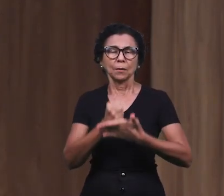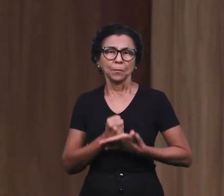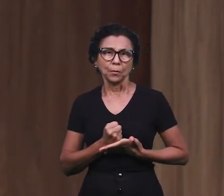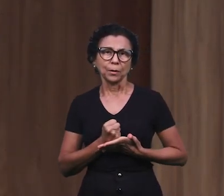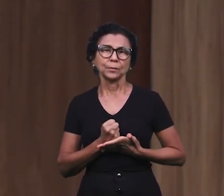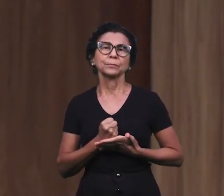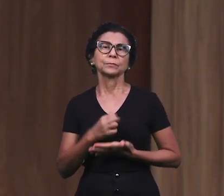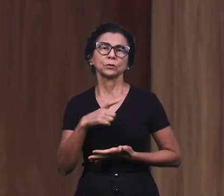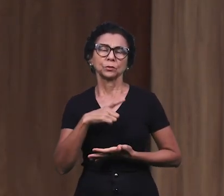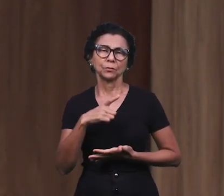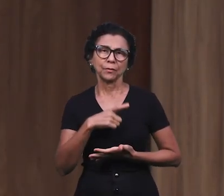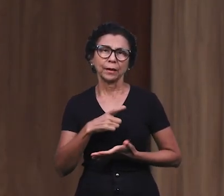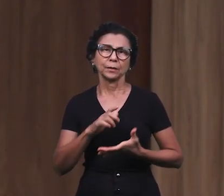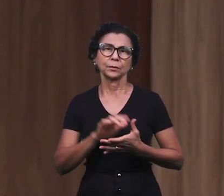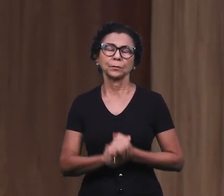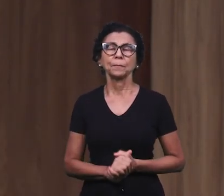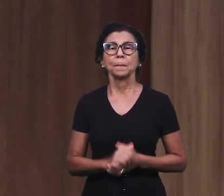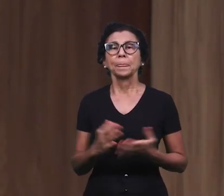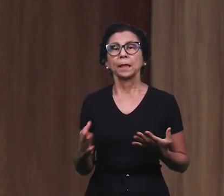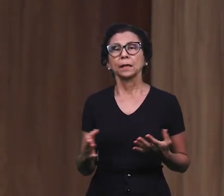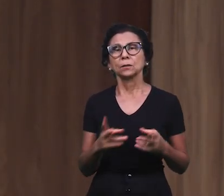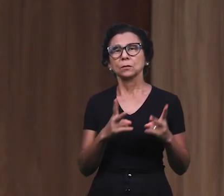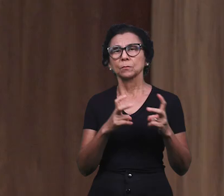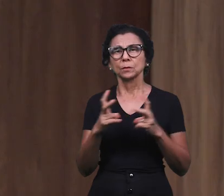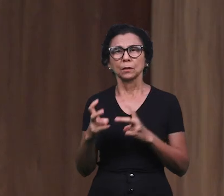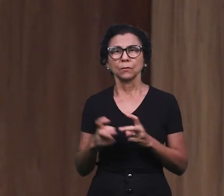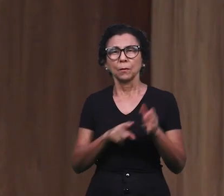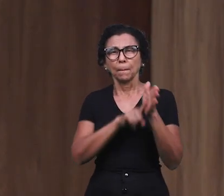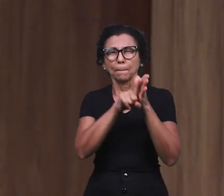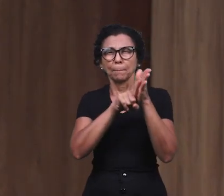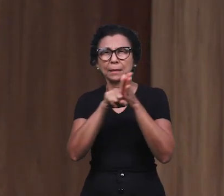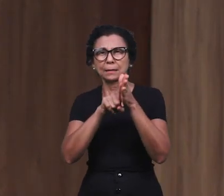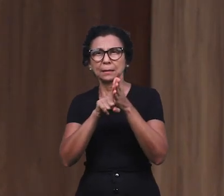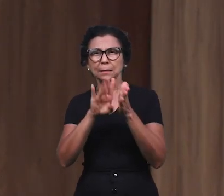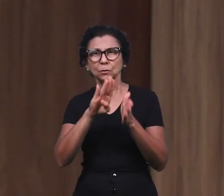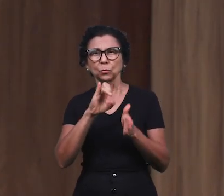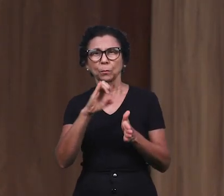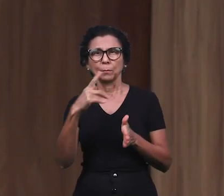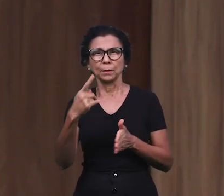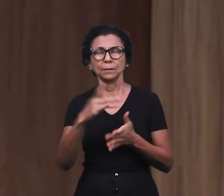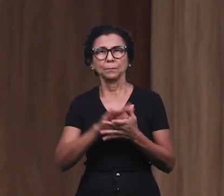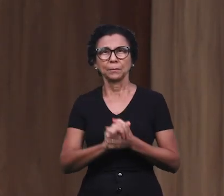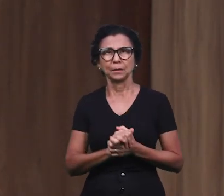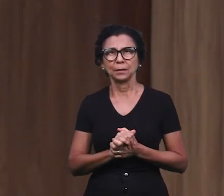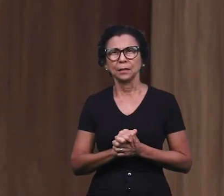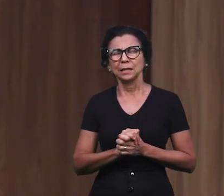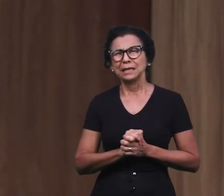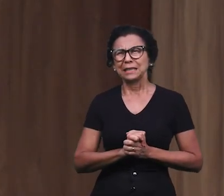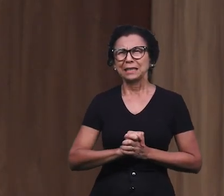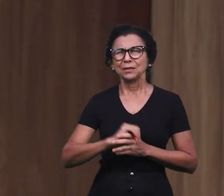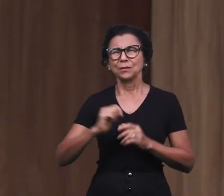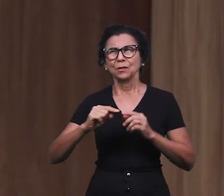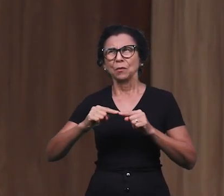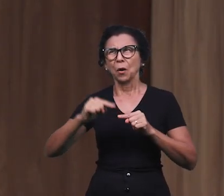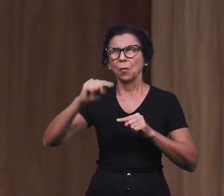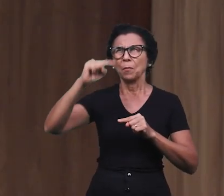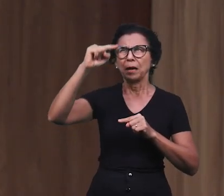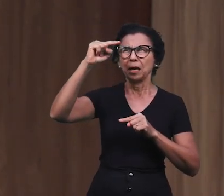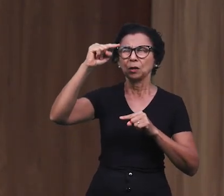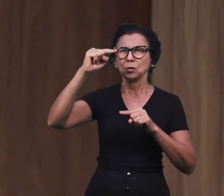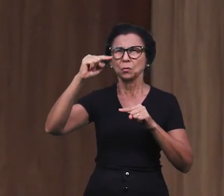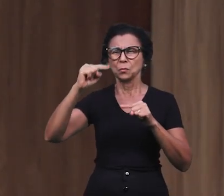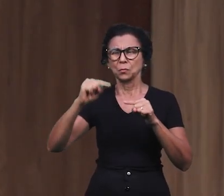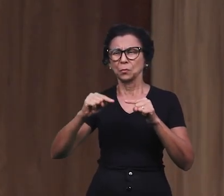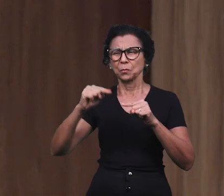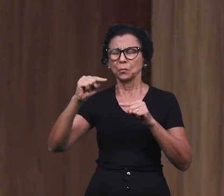PIB global teve uma contração de 3,4% em 2020, como uma redução de